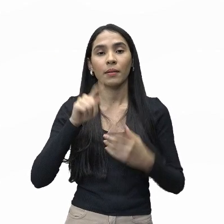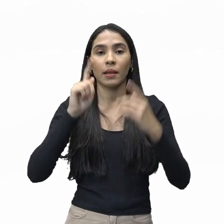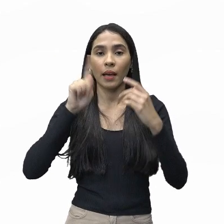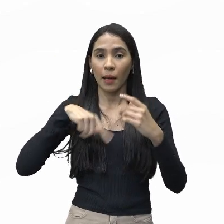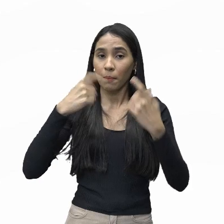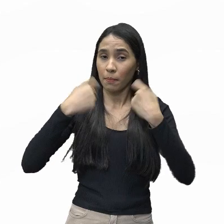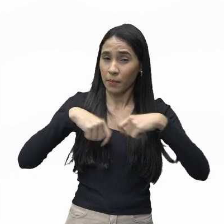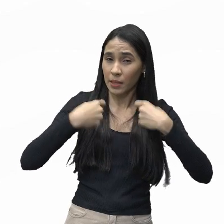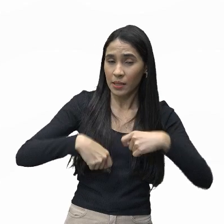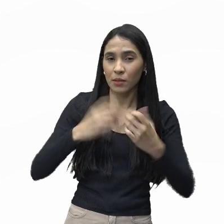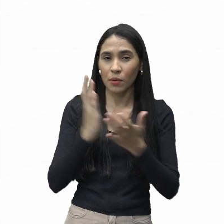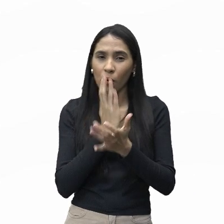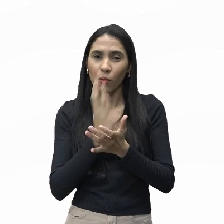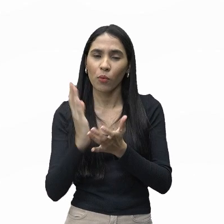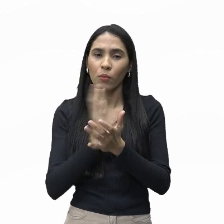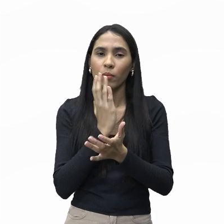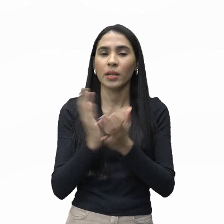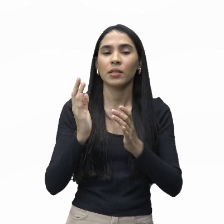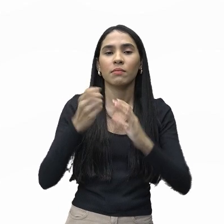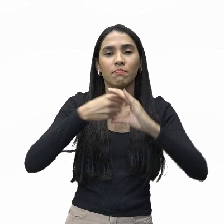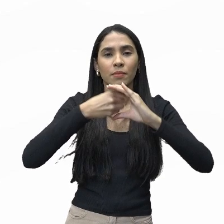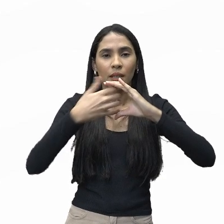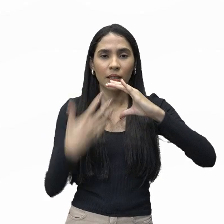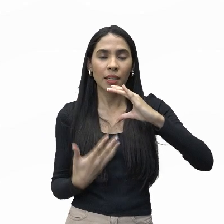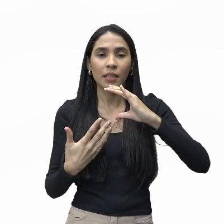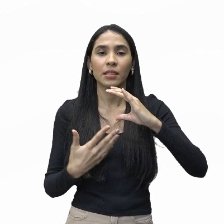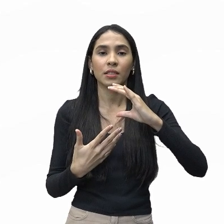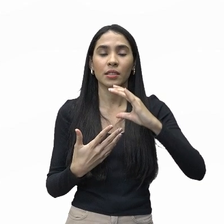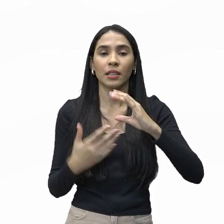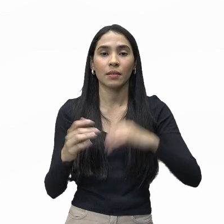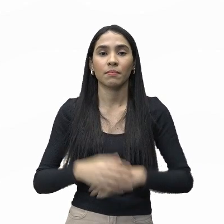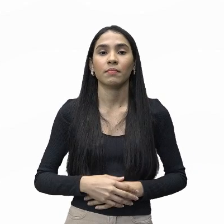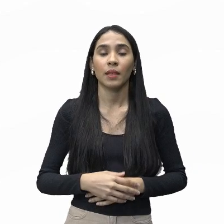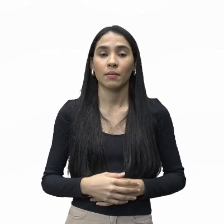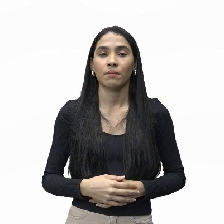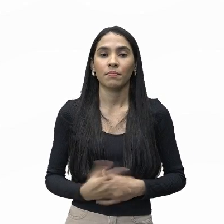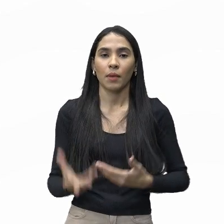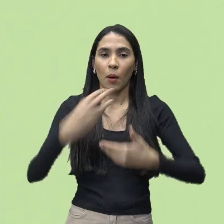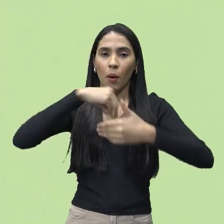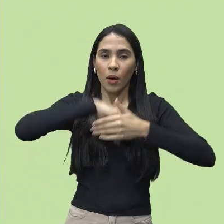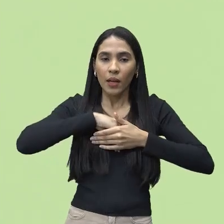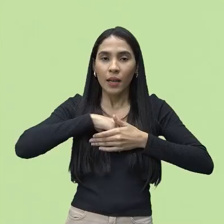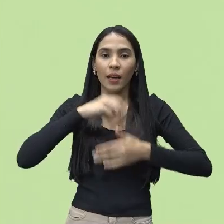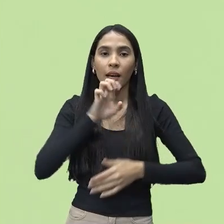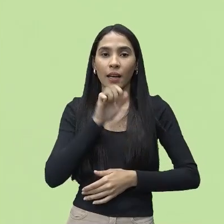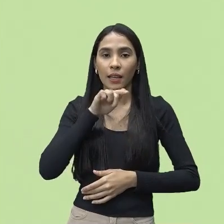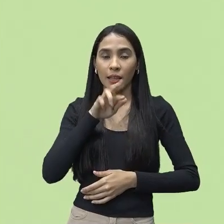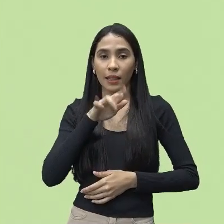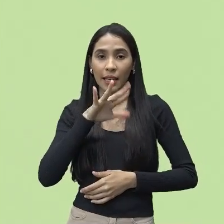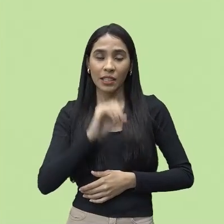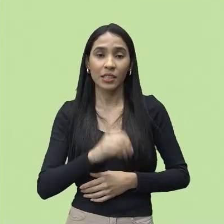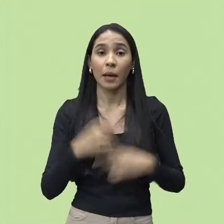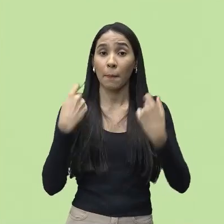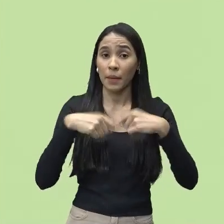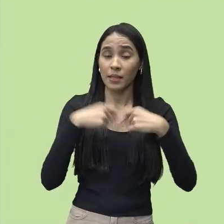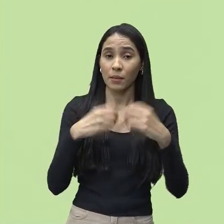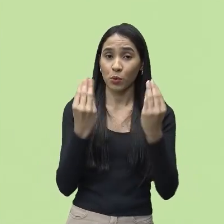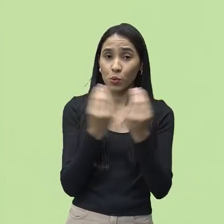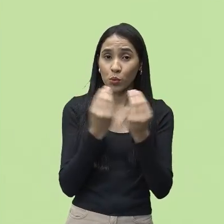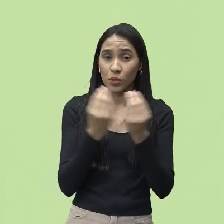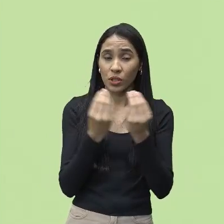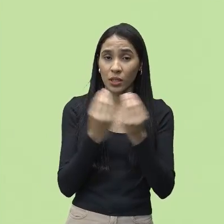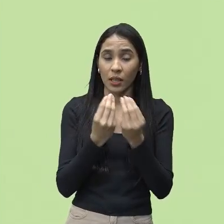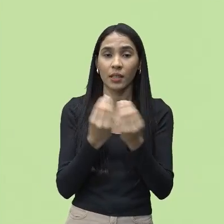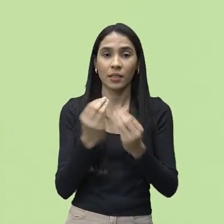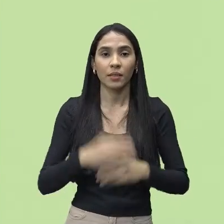elementos, né, para fazer essa energia entrar em ação. né? Então nós precisamos de uma matéria-prima para que